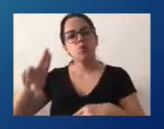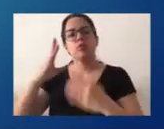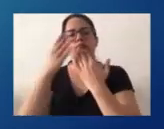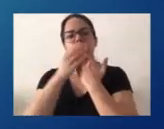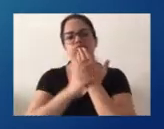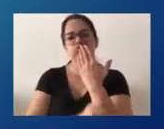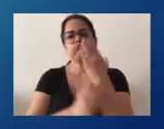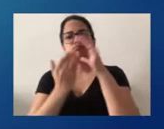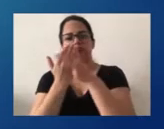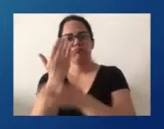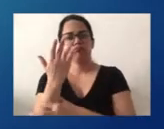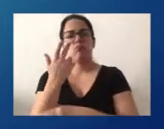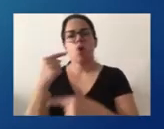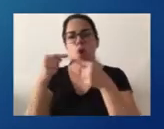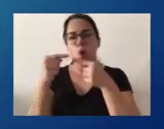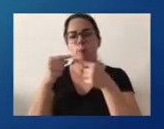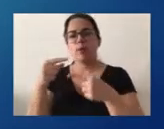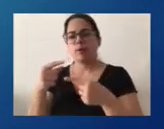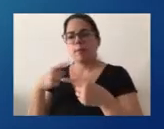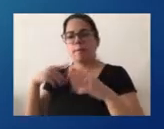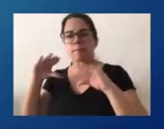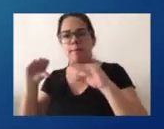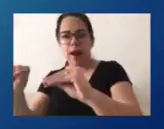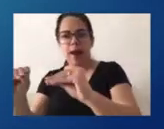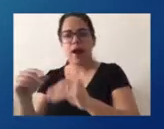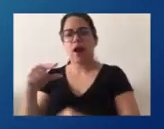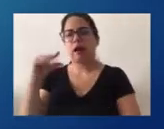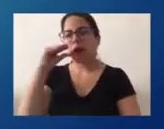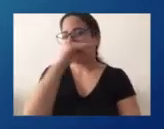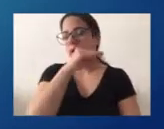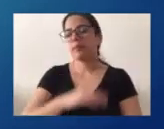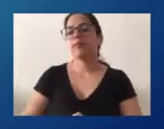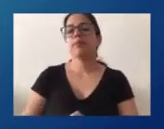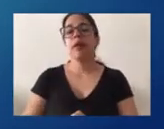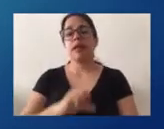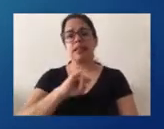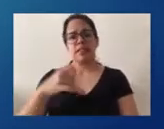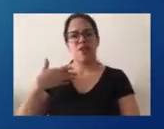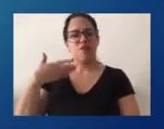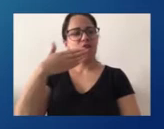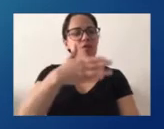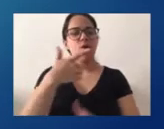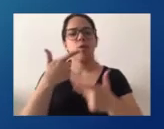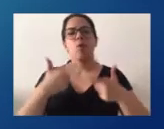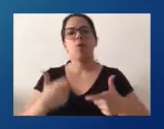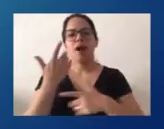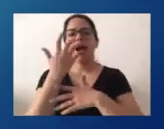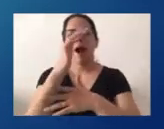são próprias para manusear material aquecido, né? Se eu vou para o campo, né, quando nós vimos